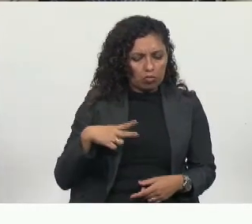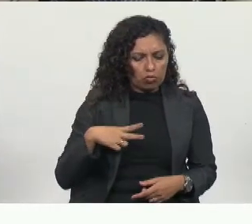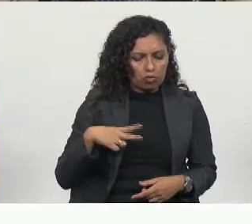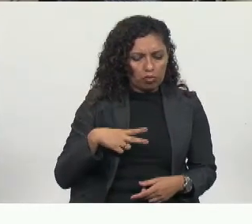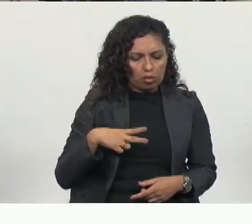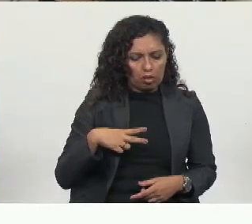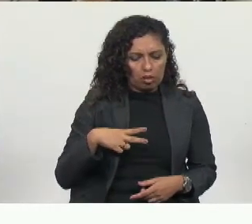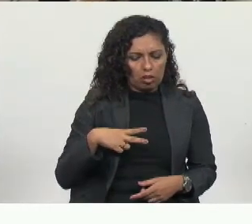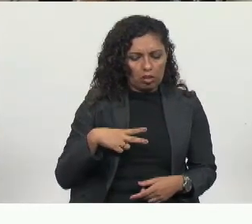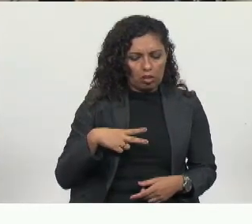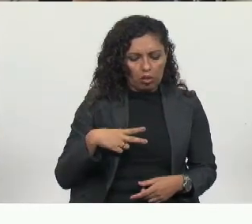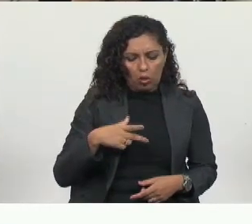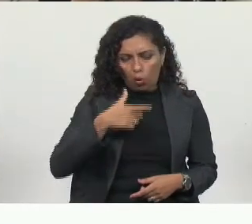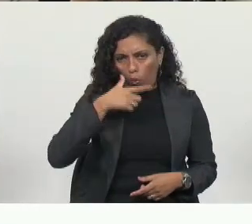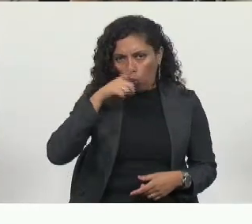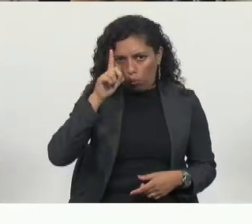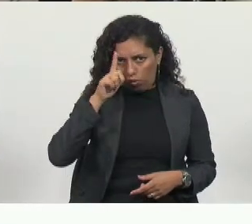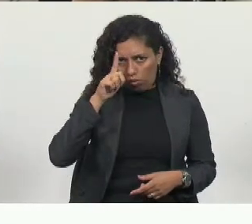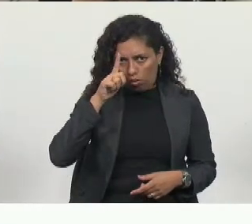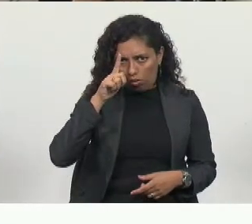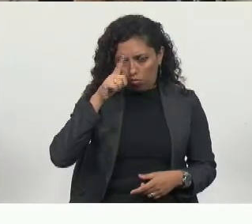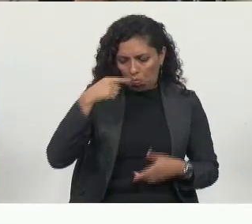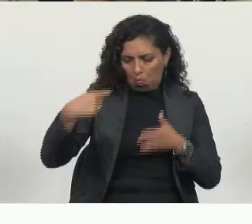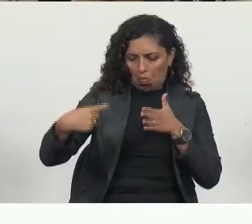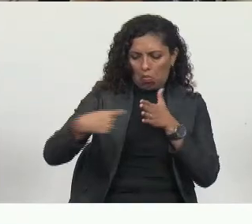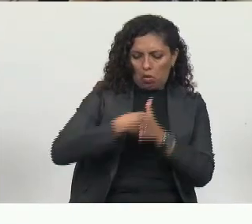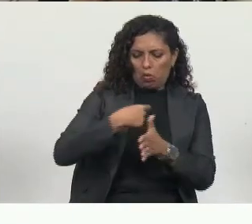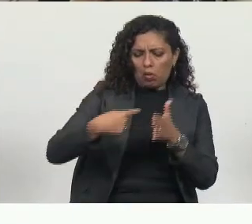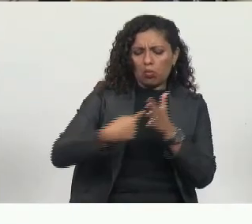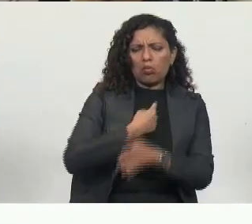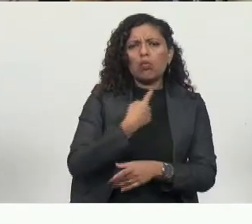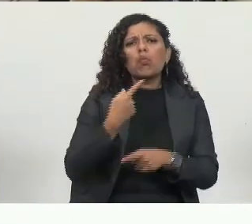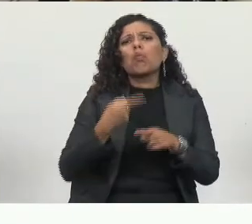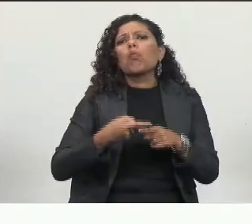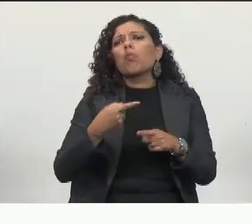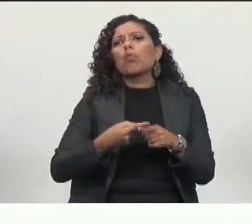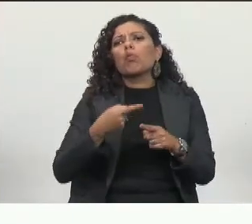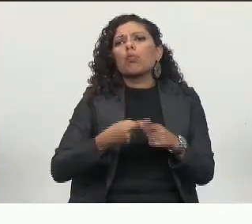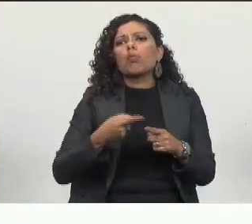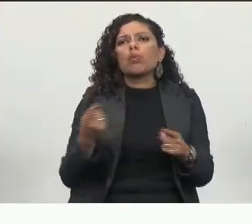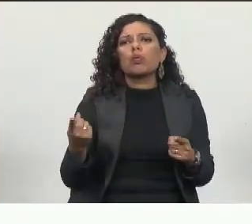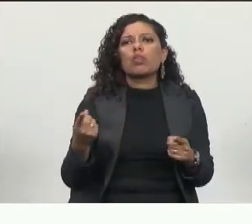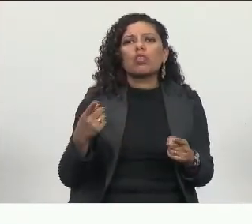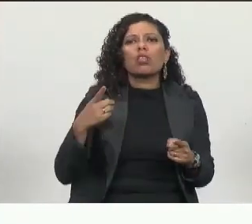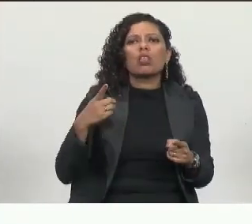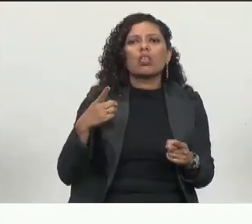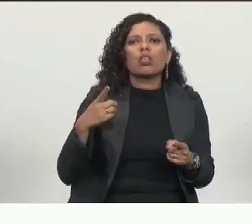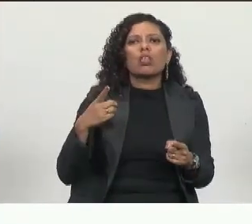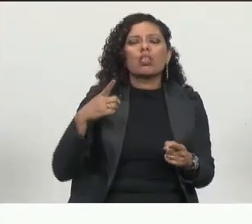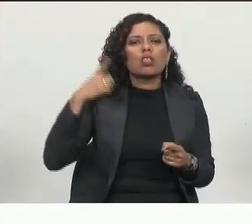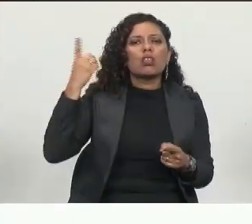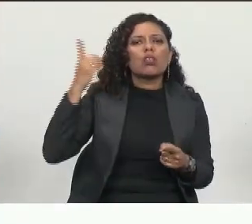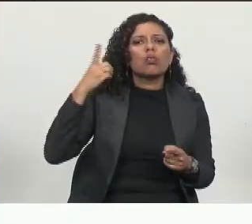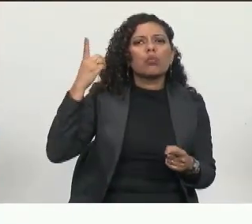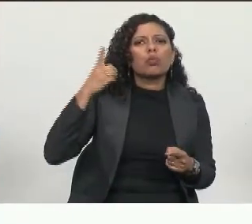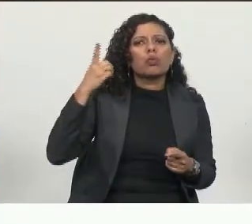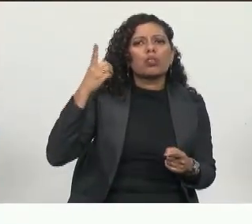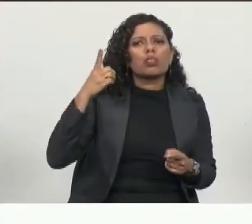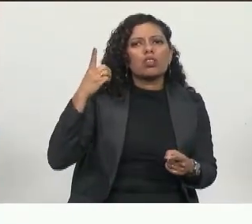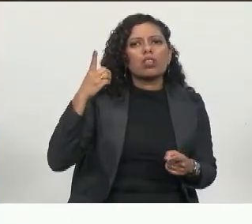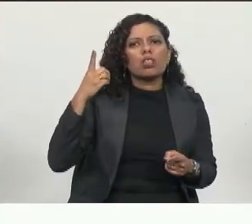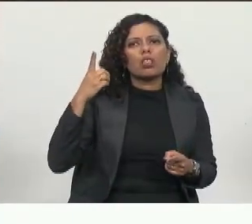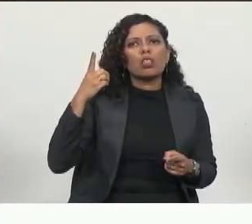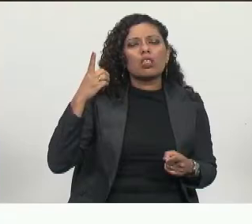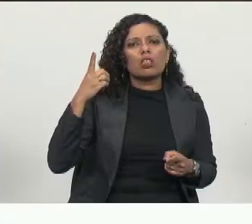de ontem até hoje o porquê disso, né? Se o deputado é extraterrestre, né? Se ele